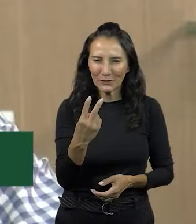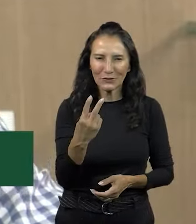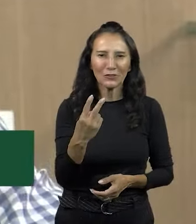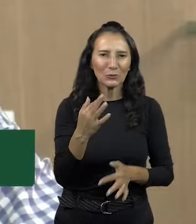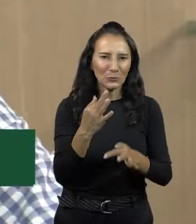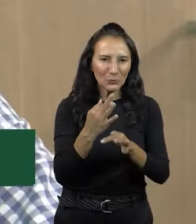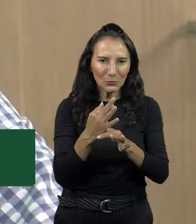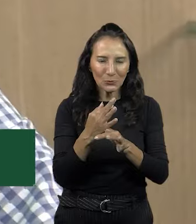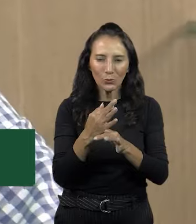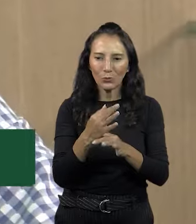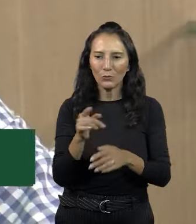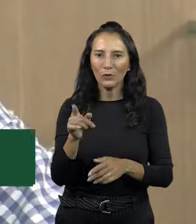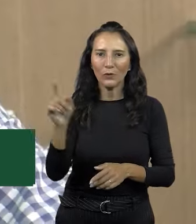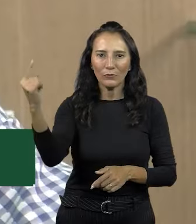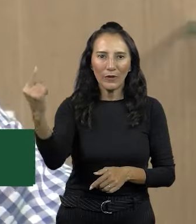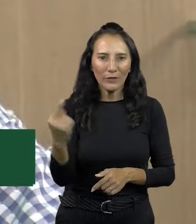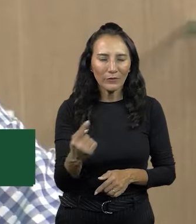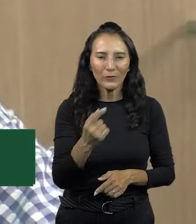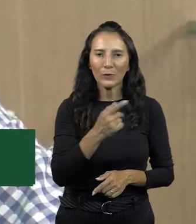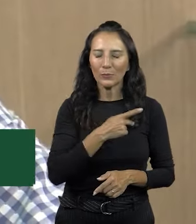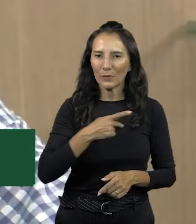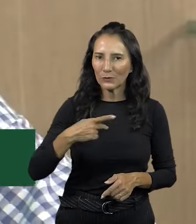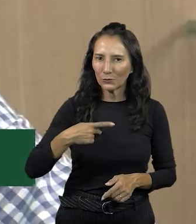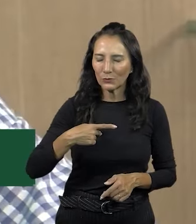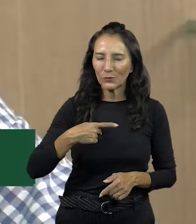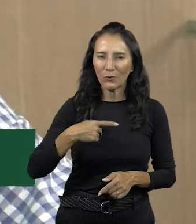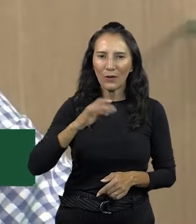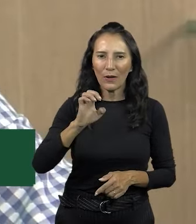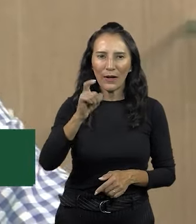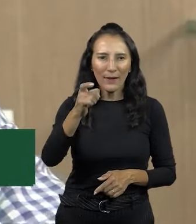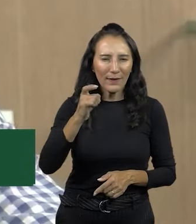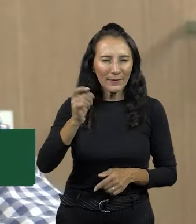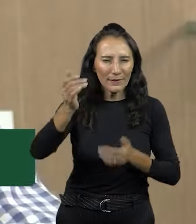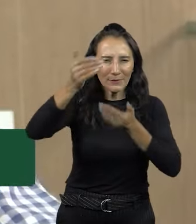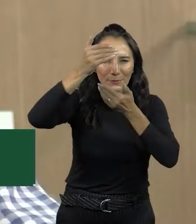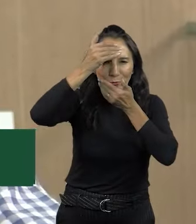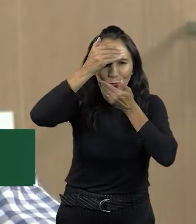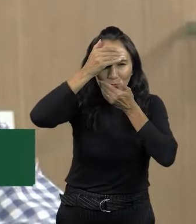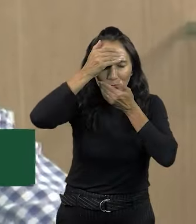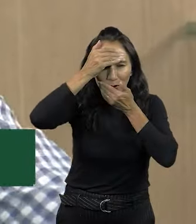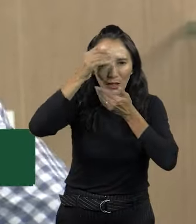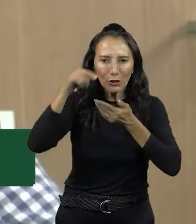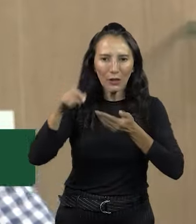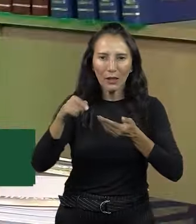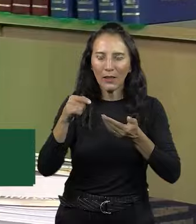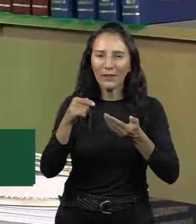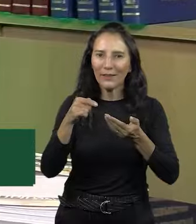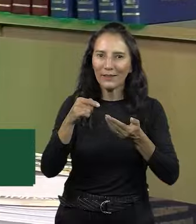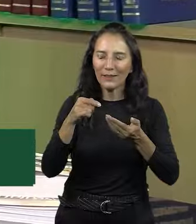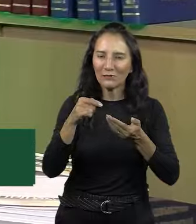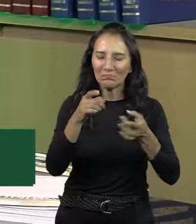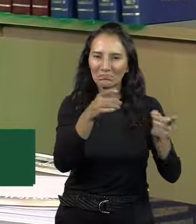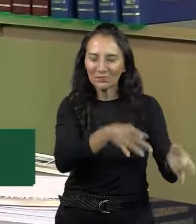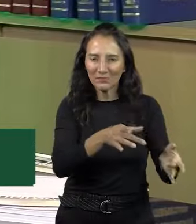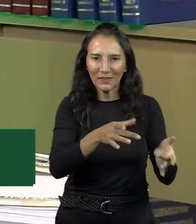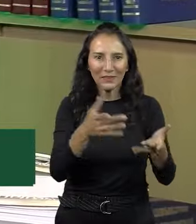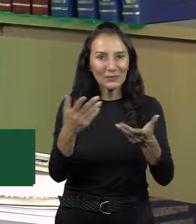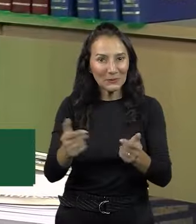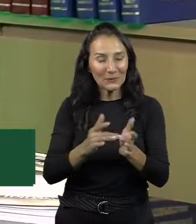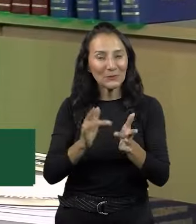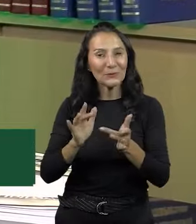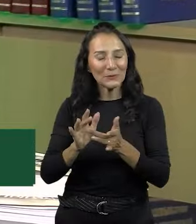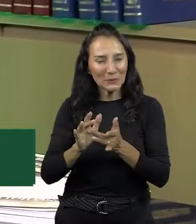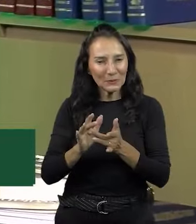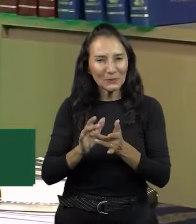ex-muçulmano que se converteu de família muçulmana curado de um câncer teve um câncer